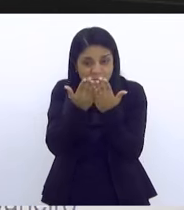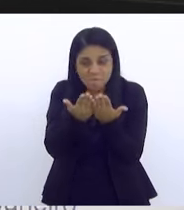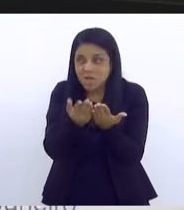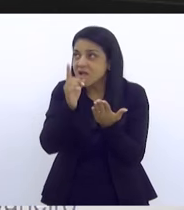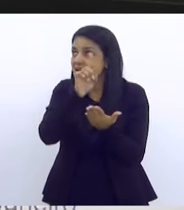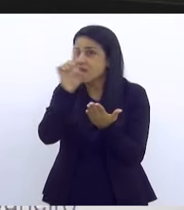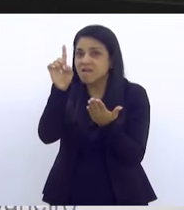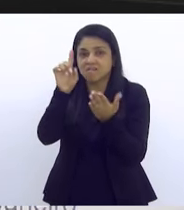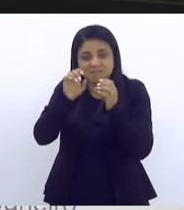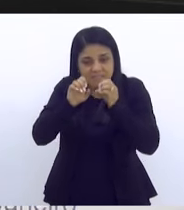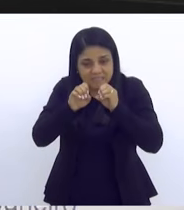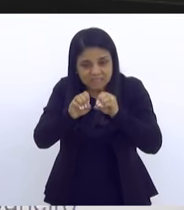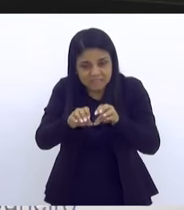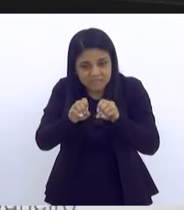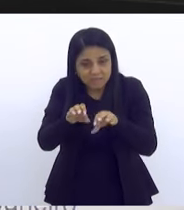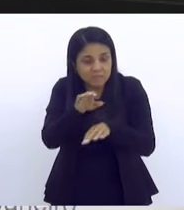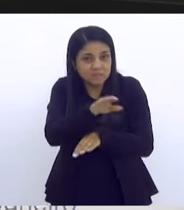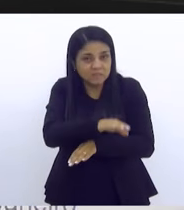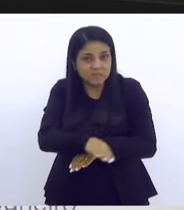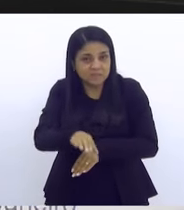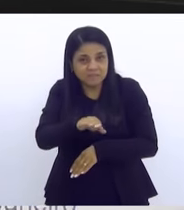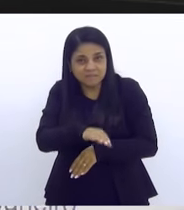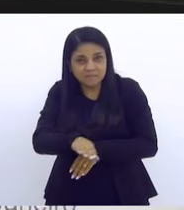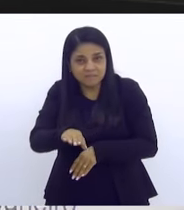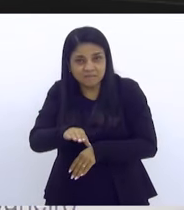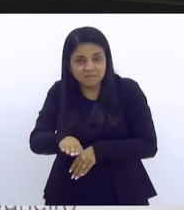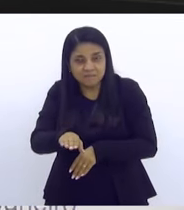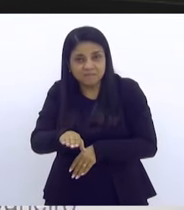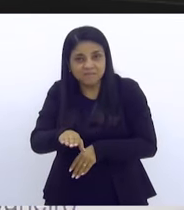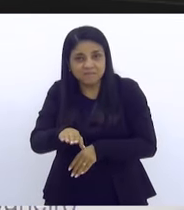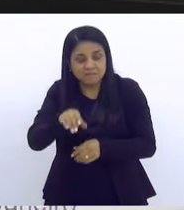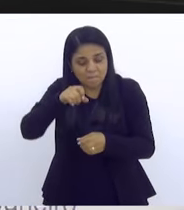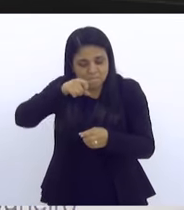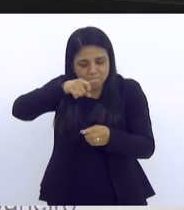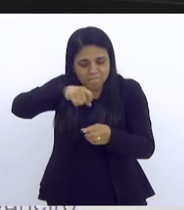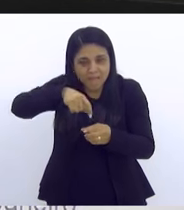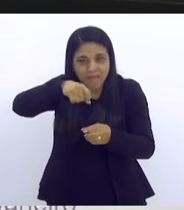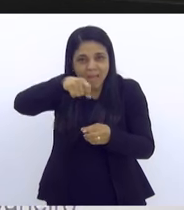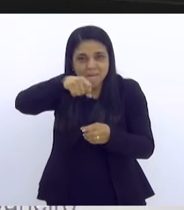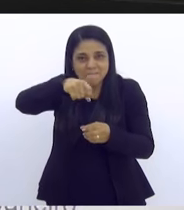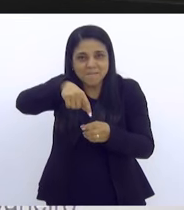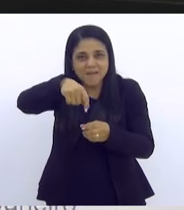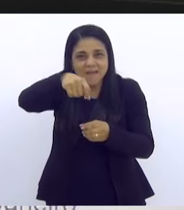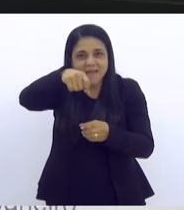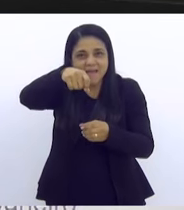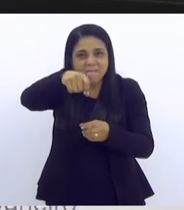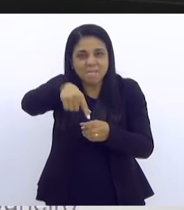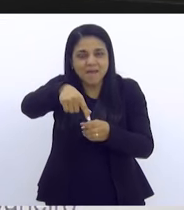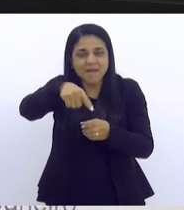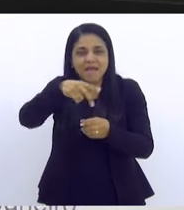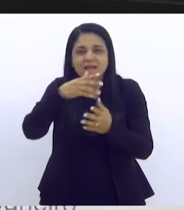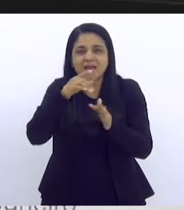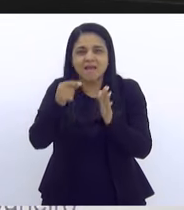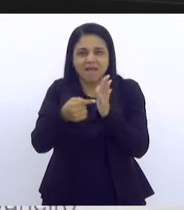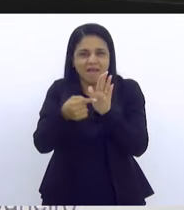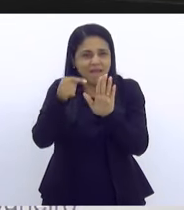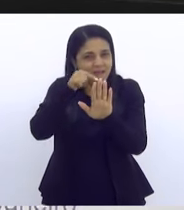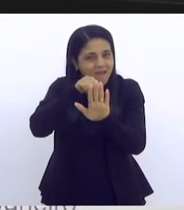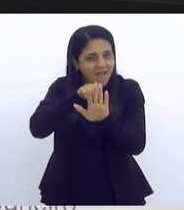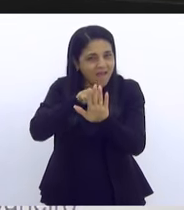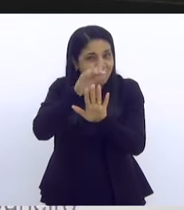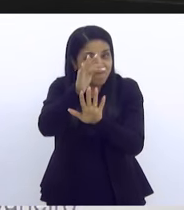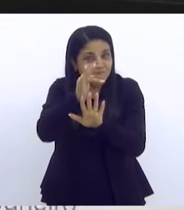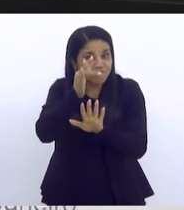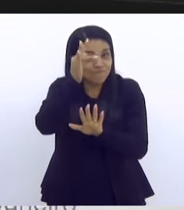os ensinamentos para aquelas crianças, vocês estão plantando uma semente. E muitas delas mudam